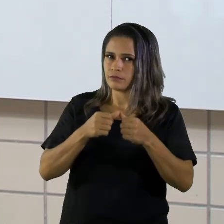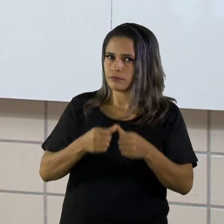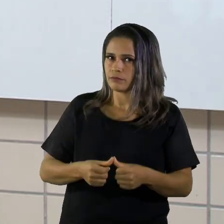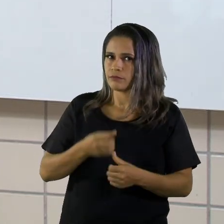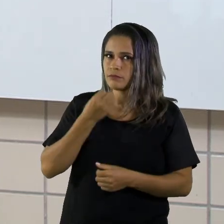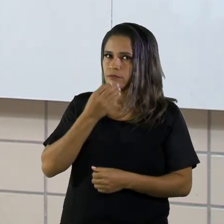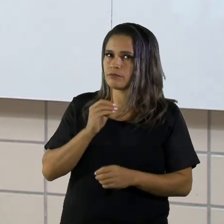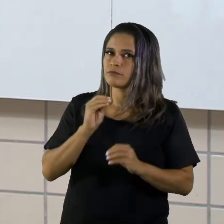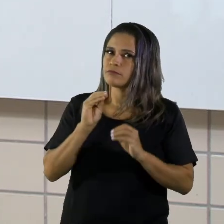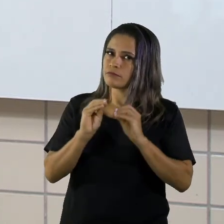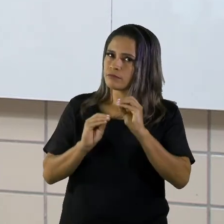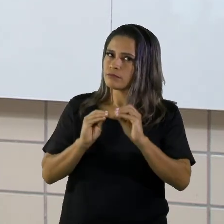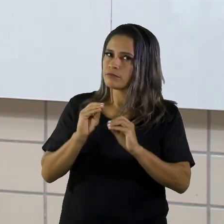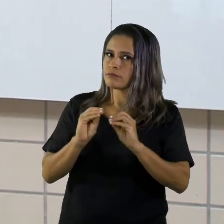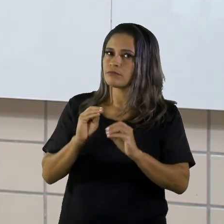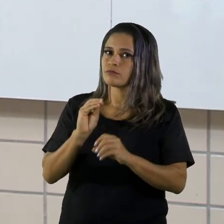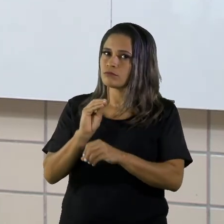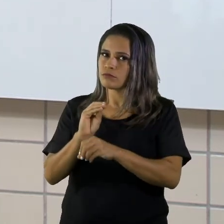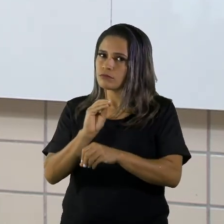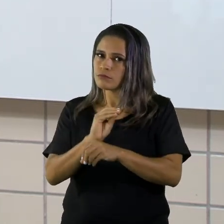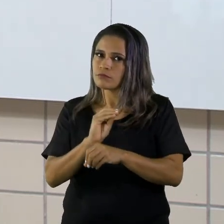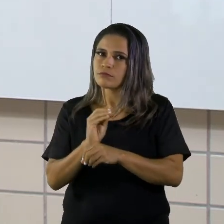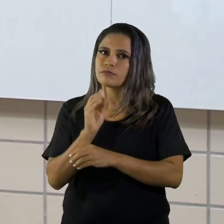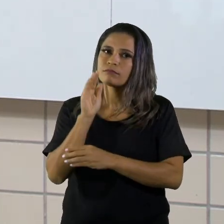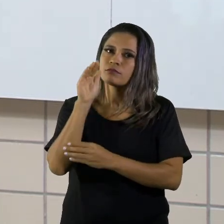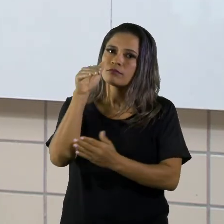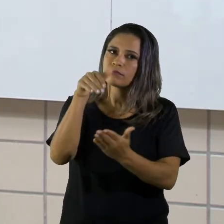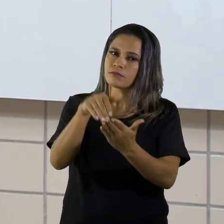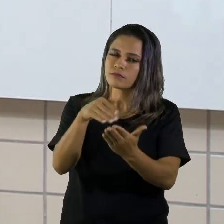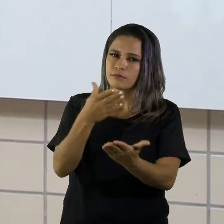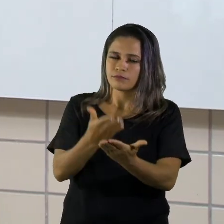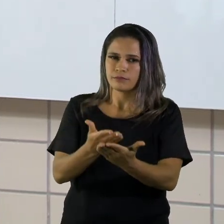se cuidem, tá? E até a próxima aula